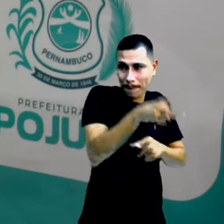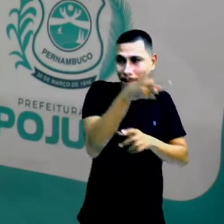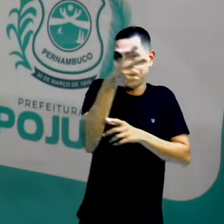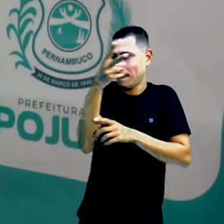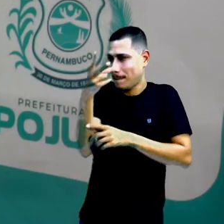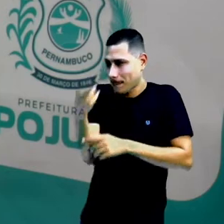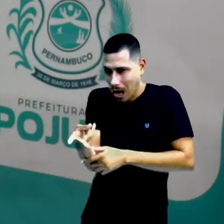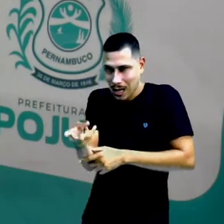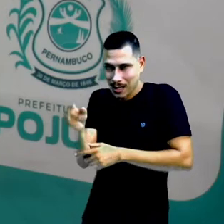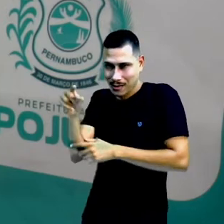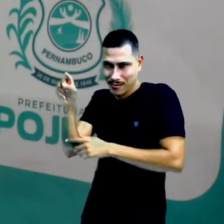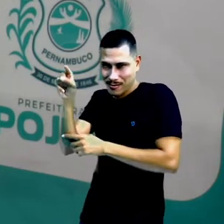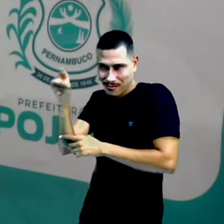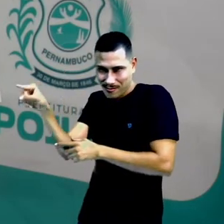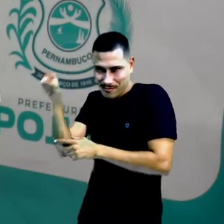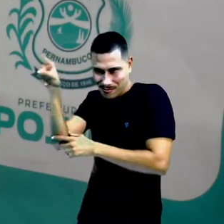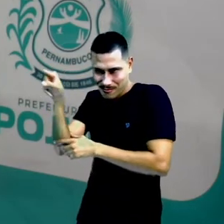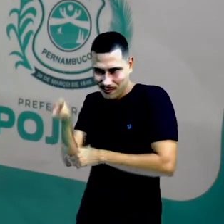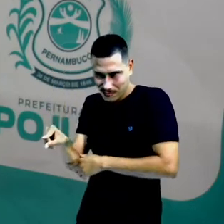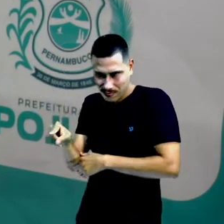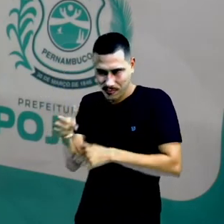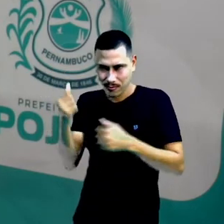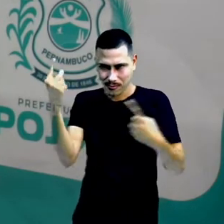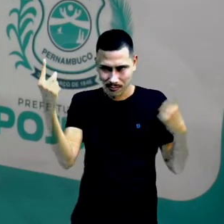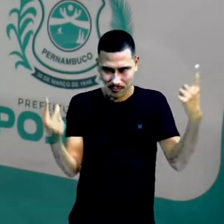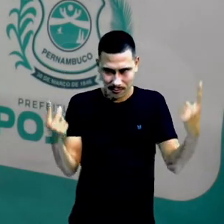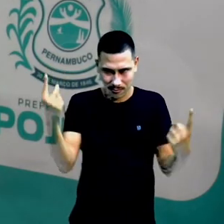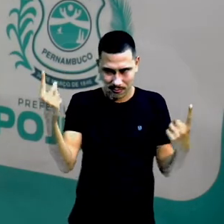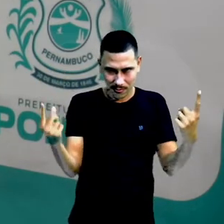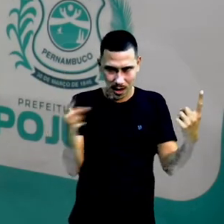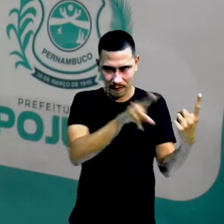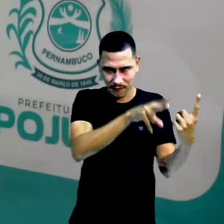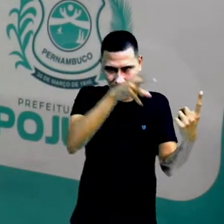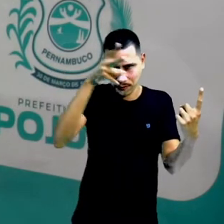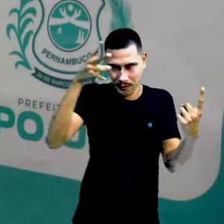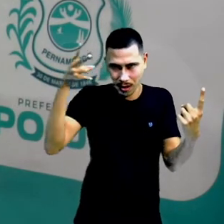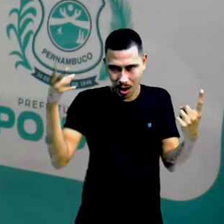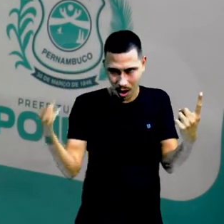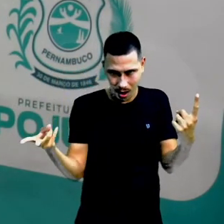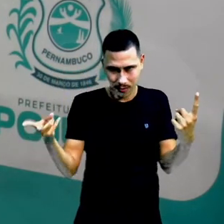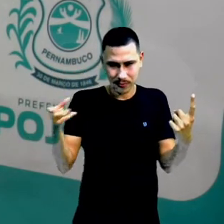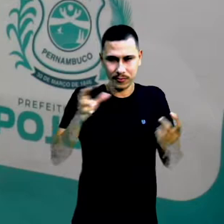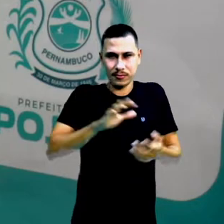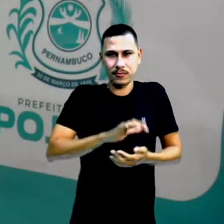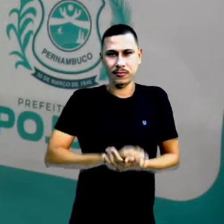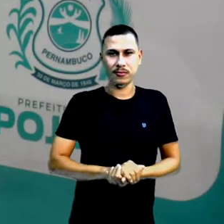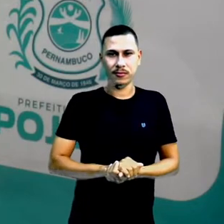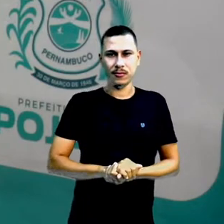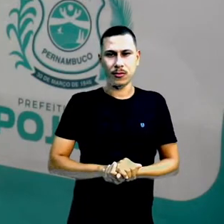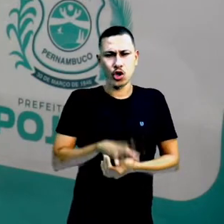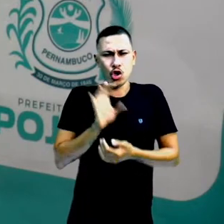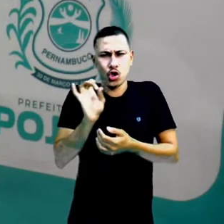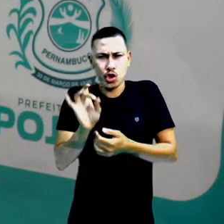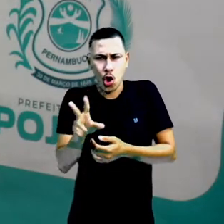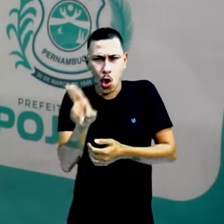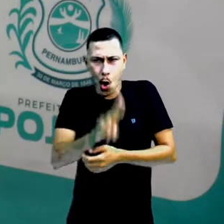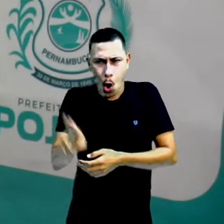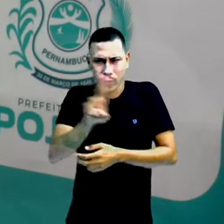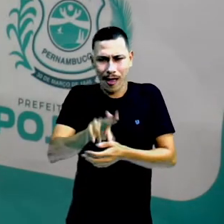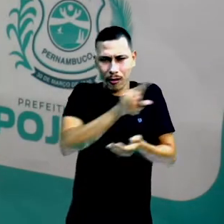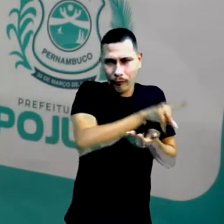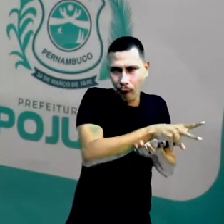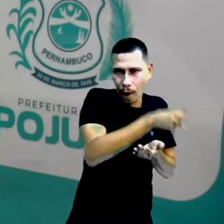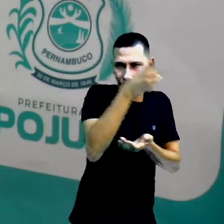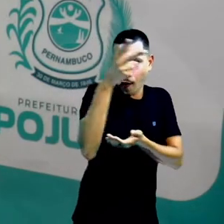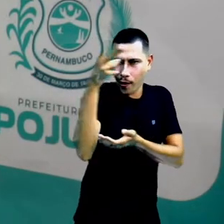mesmo resultado que na condição da divisão. É só você fazer a condição